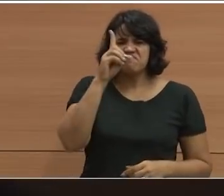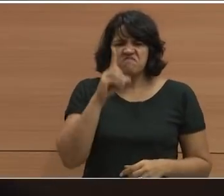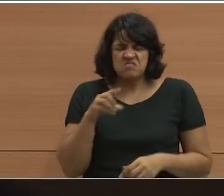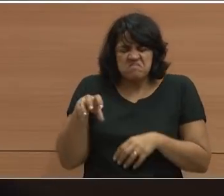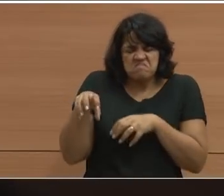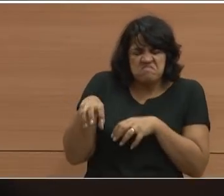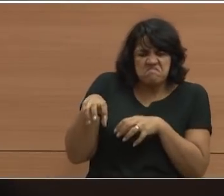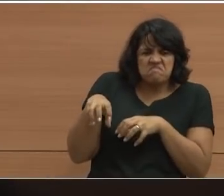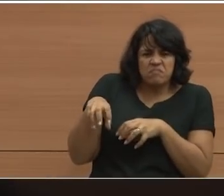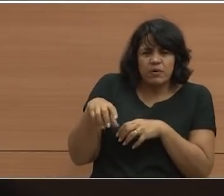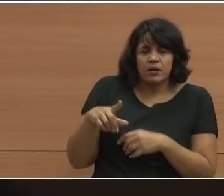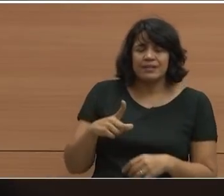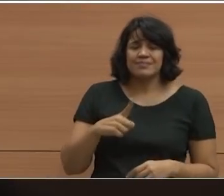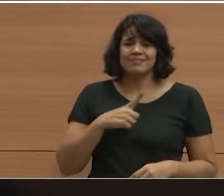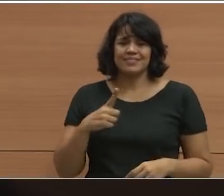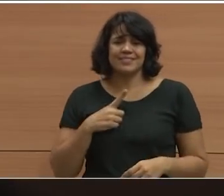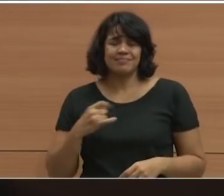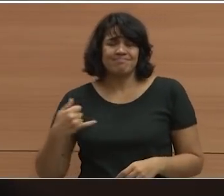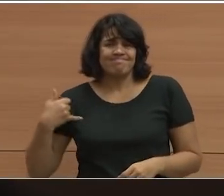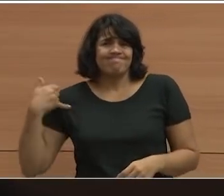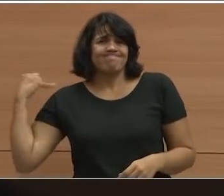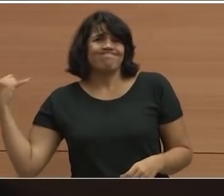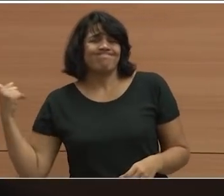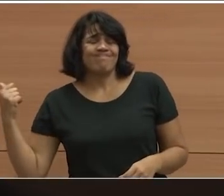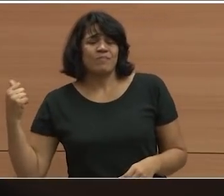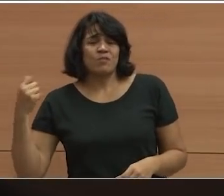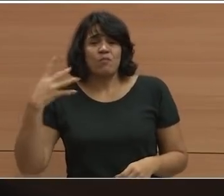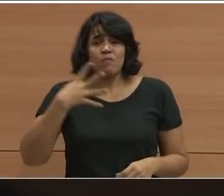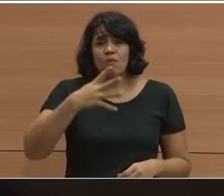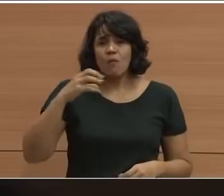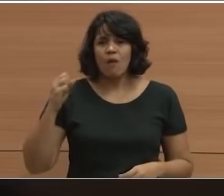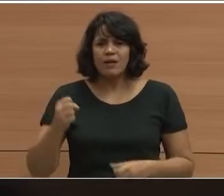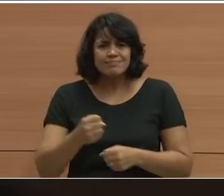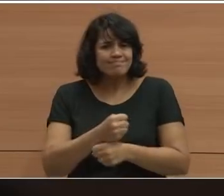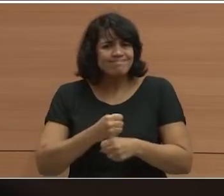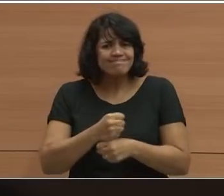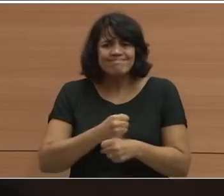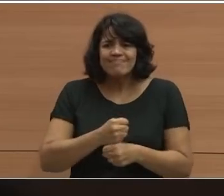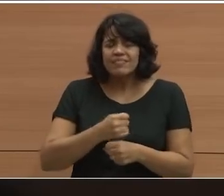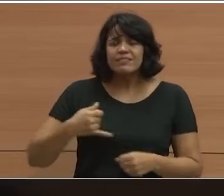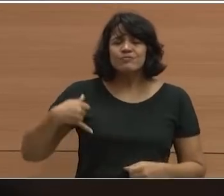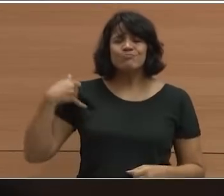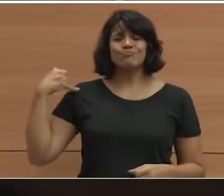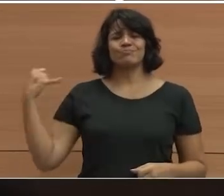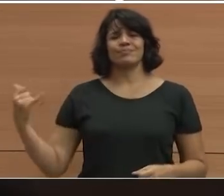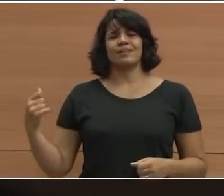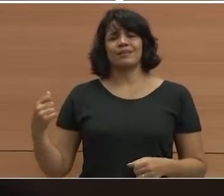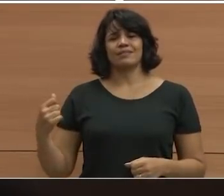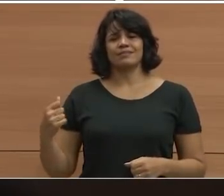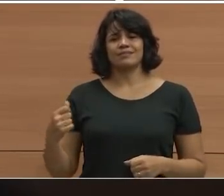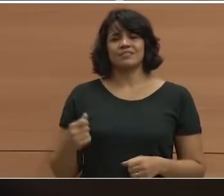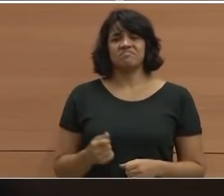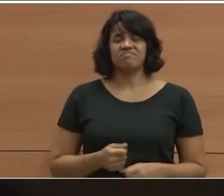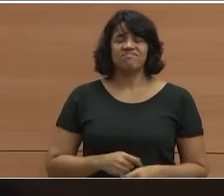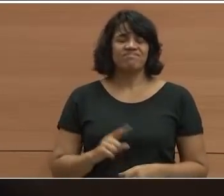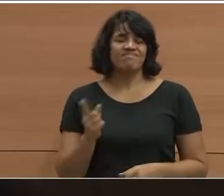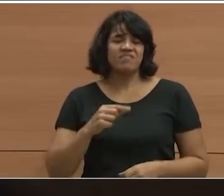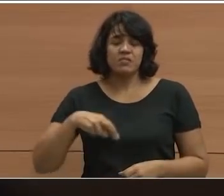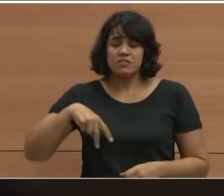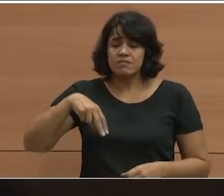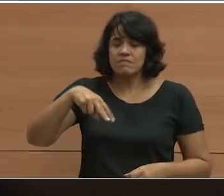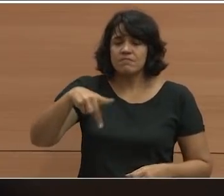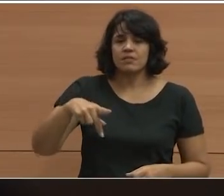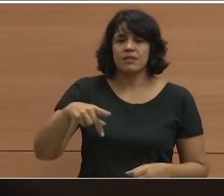em quem se operara essa cura milagrosa. Já pensou, um coxo de nascença, já era